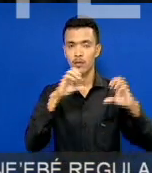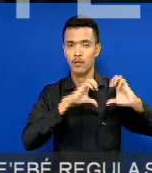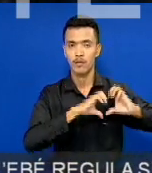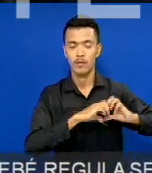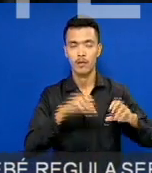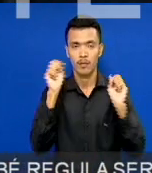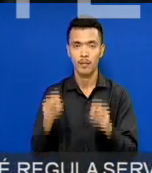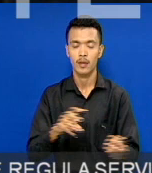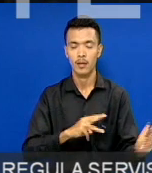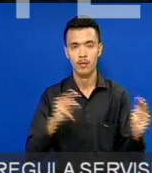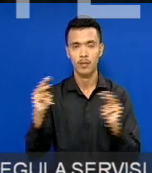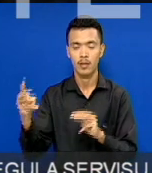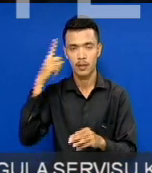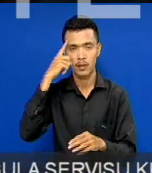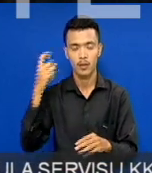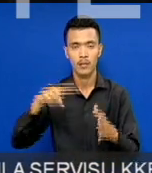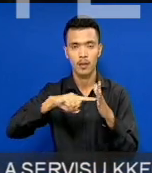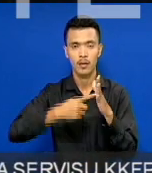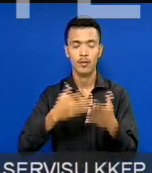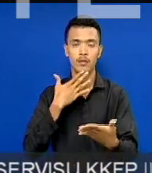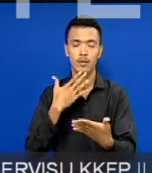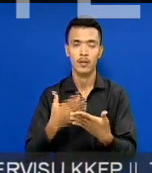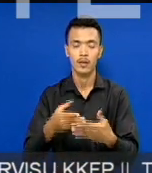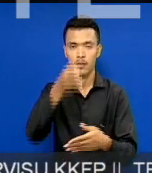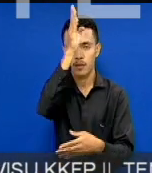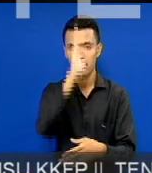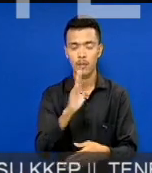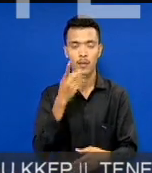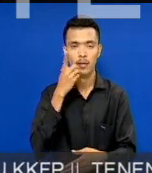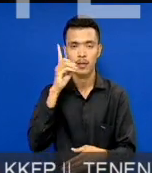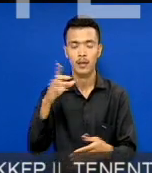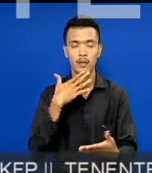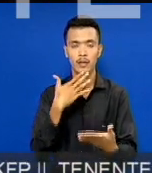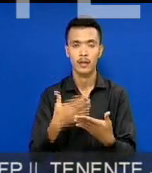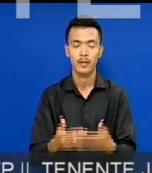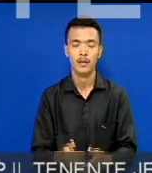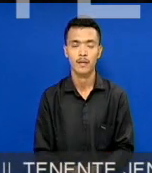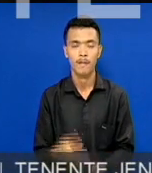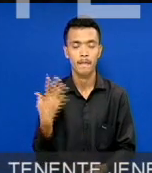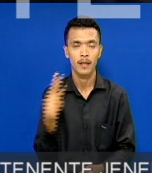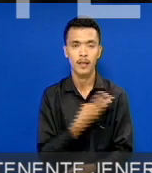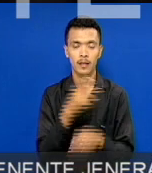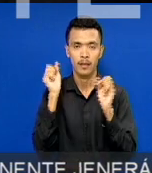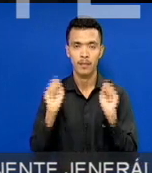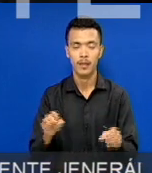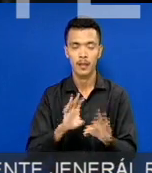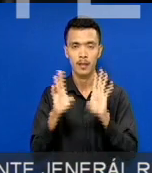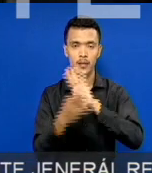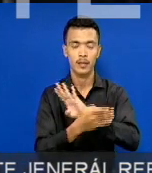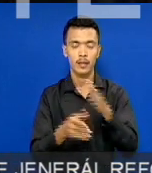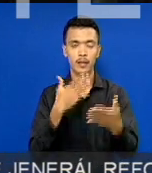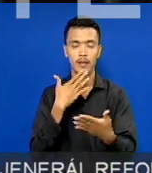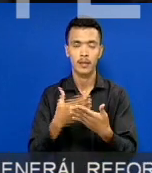tamasa, tamba husi nanis queras, ita ne dia. Maroma kriya ita dia, kriya ni imazin, ita ema dia. Ita bele sai dia, ita bele sai